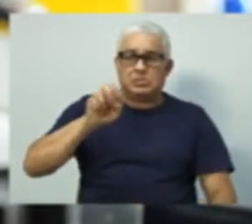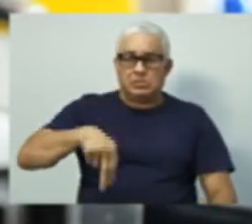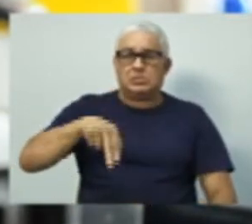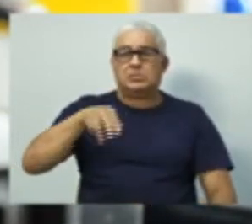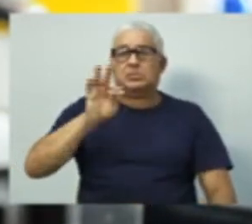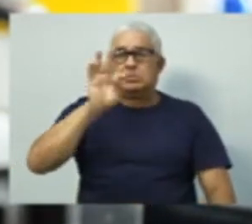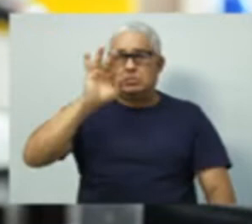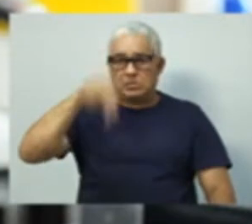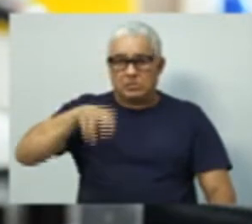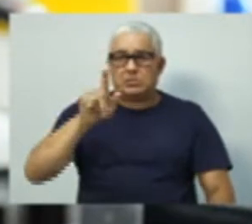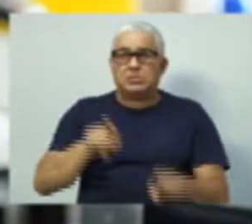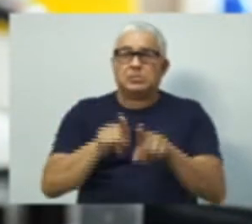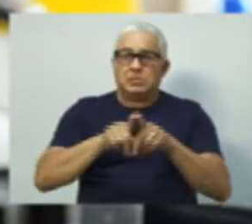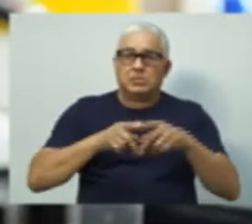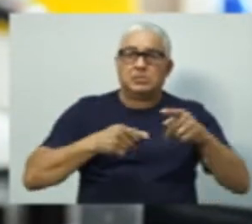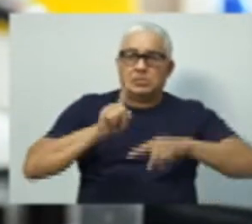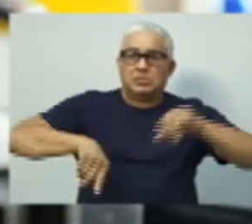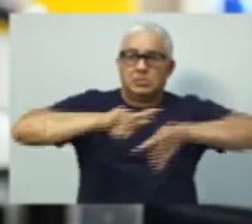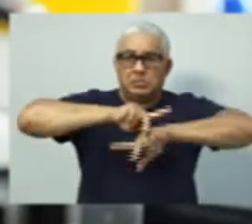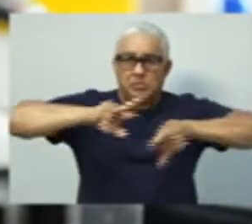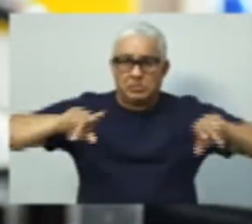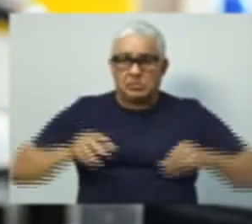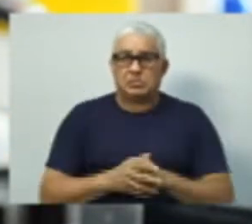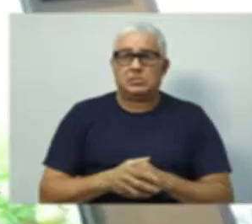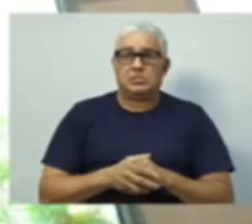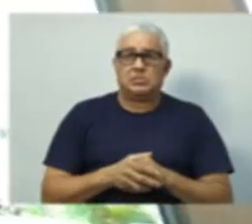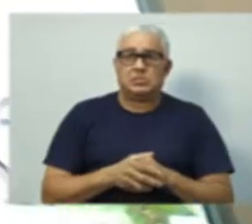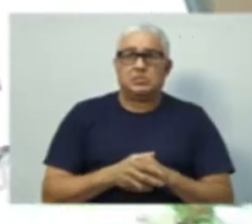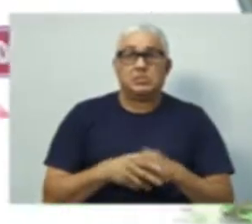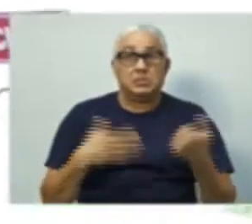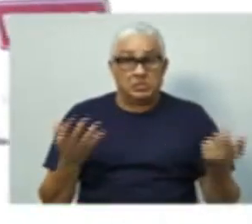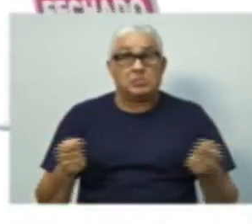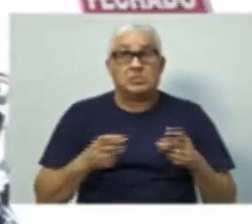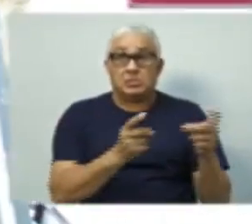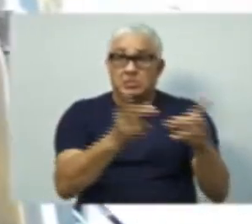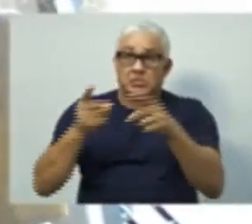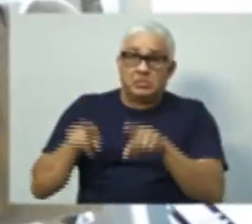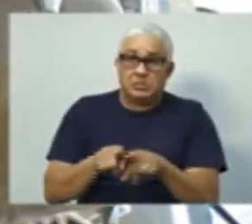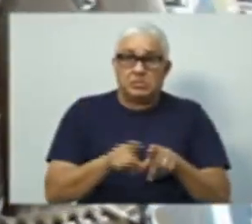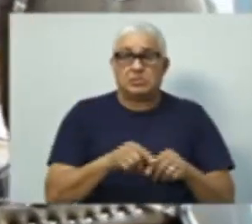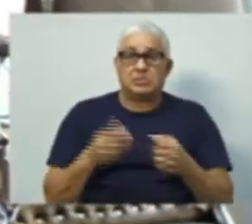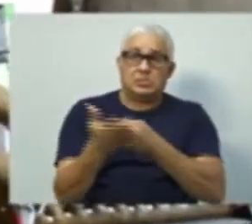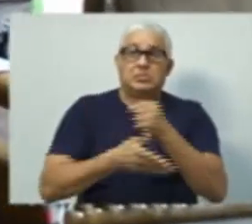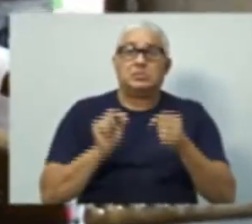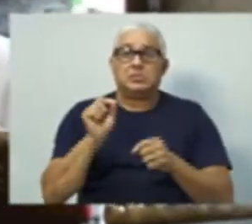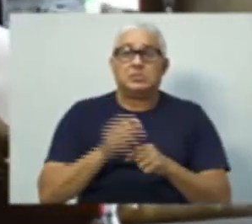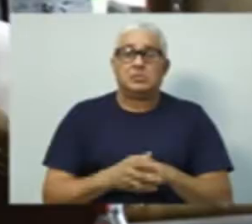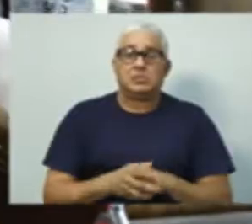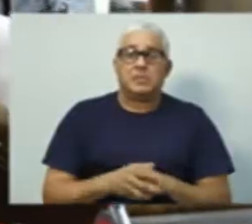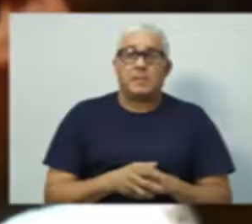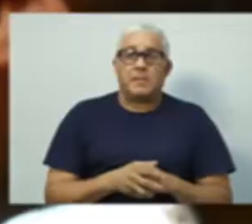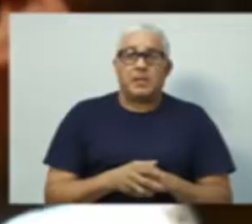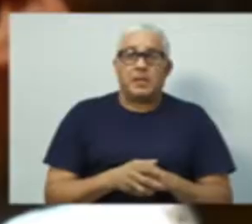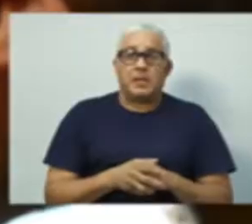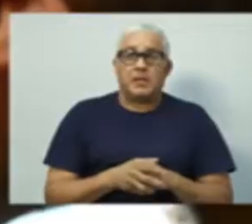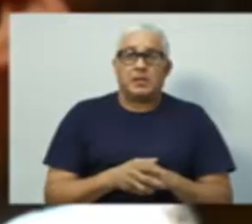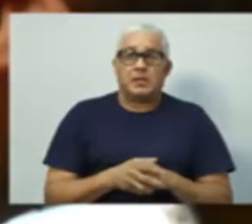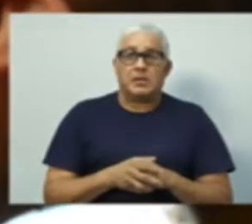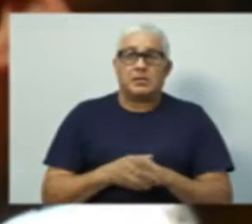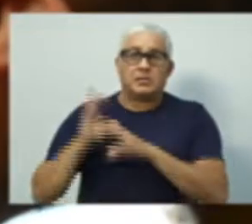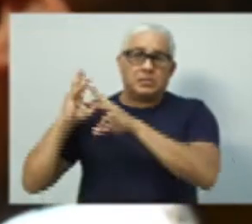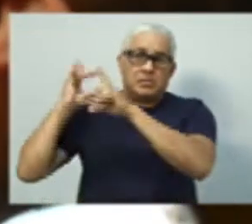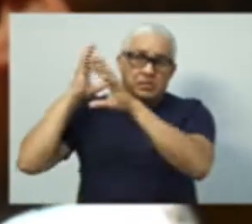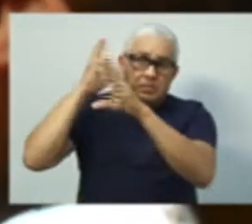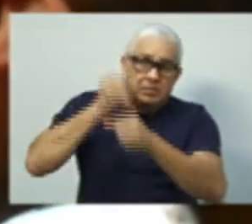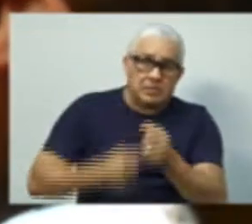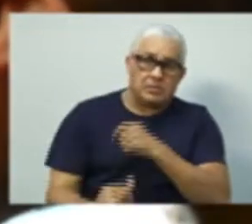produtos. Então tudo isso é bastante importante, é salutar. Nossas vendas elas são baseadas em retrospectos anteriores,